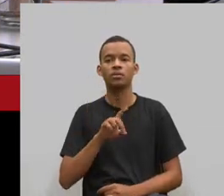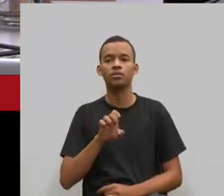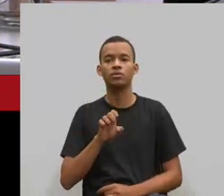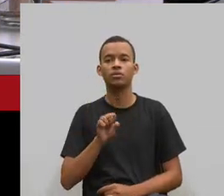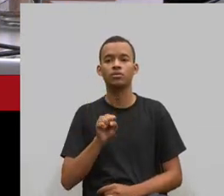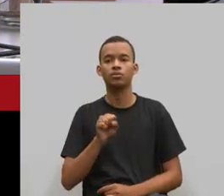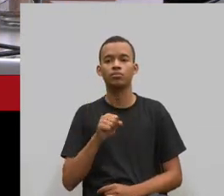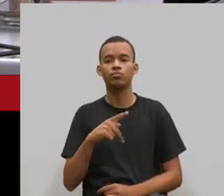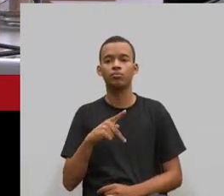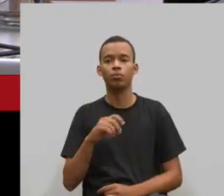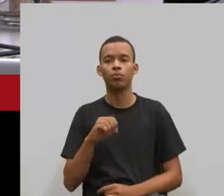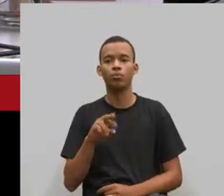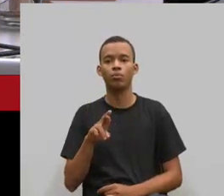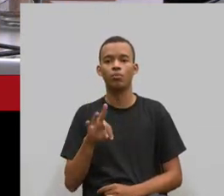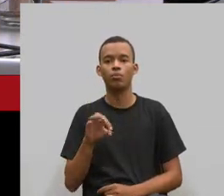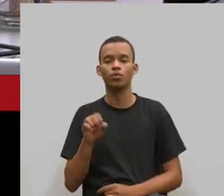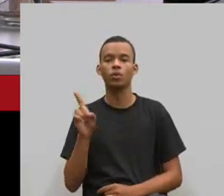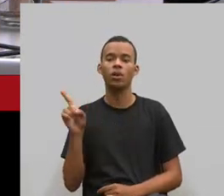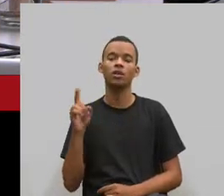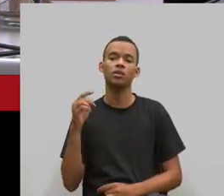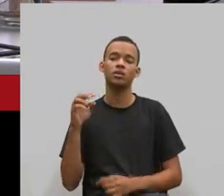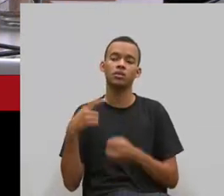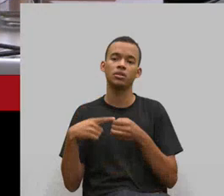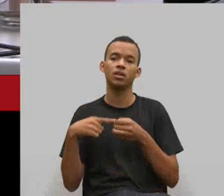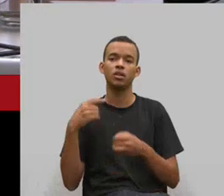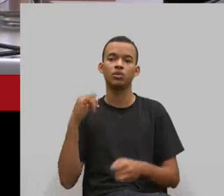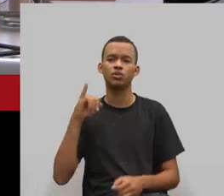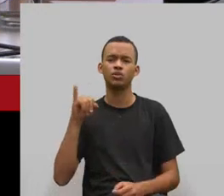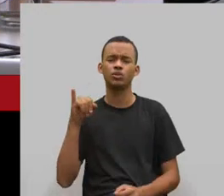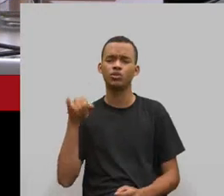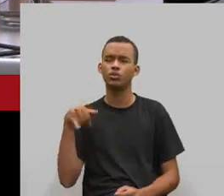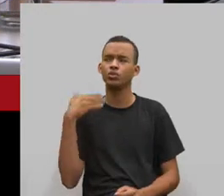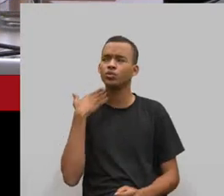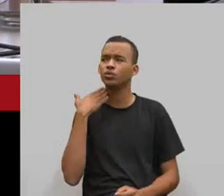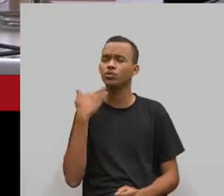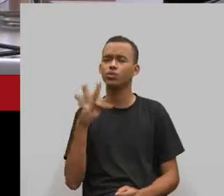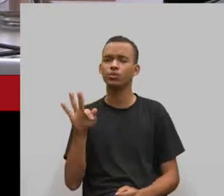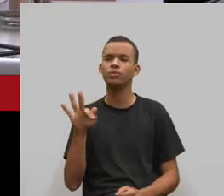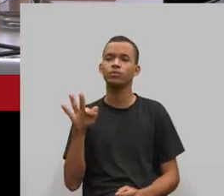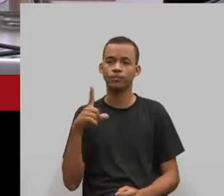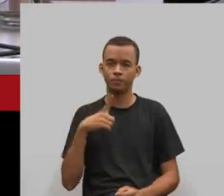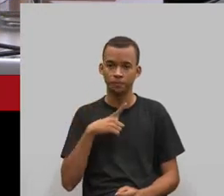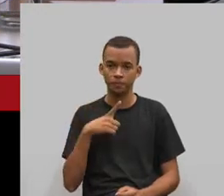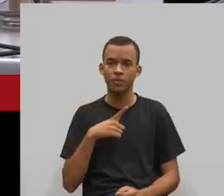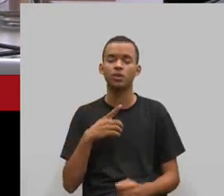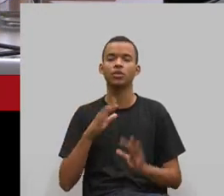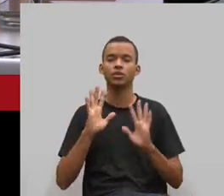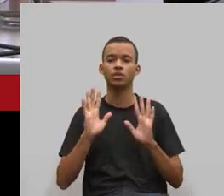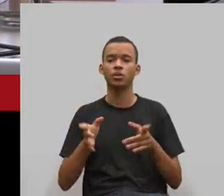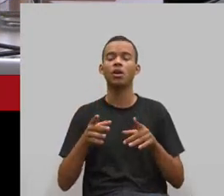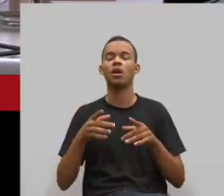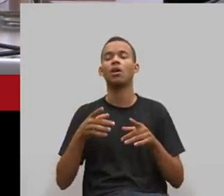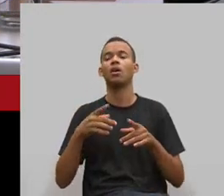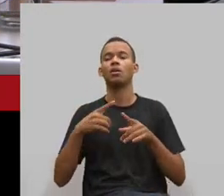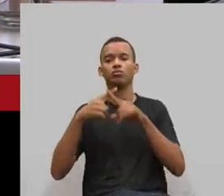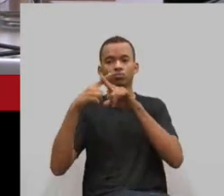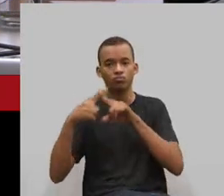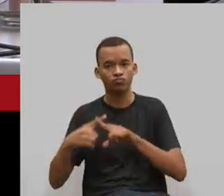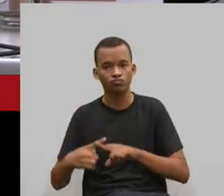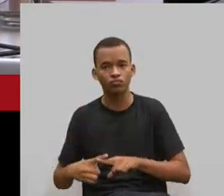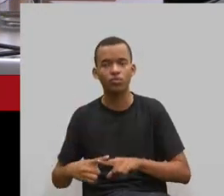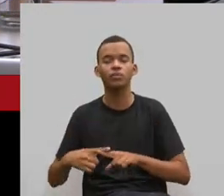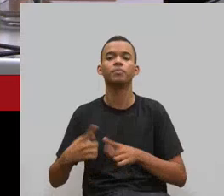6 a 8 de outubro que agora foi na sua segunda edição que foi com quatro modalidades atletismo natação